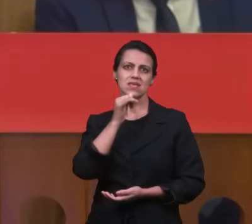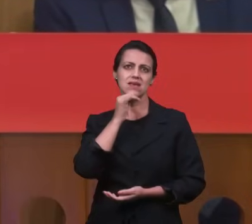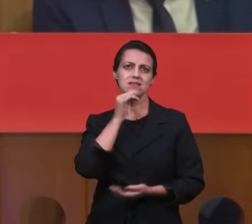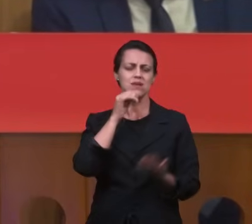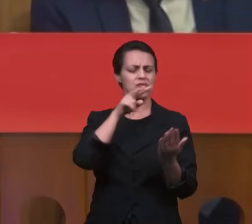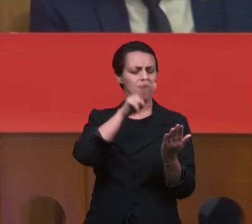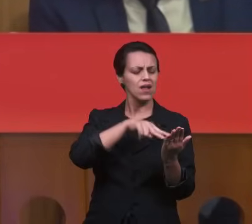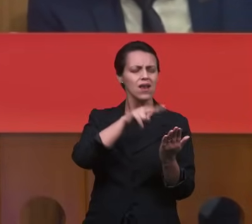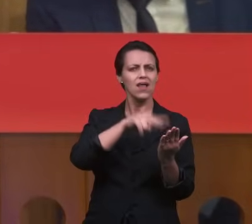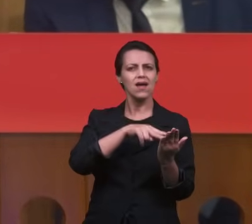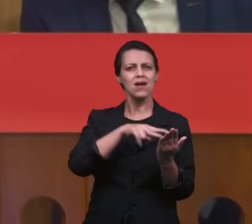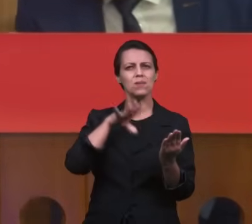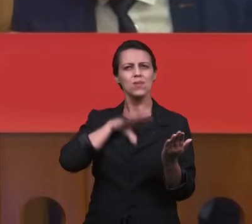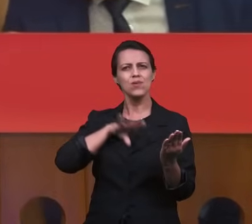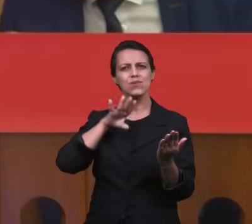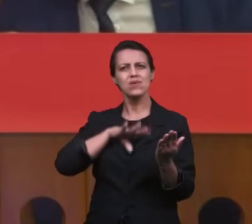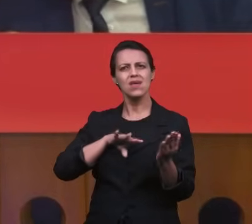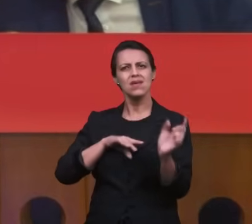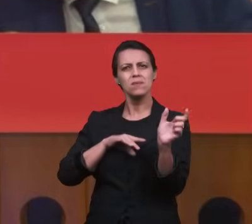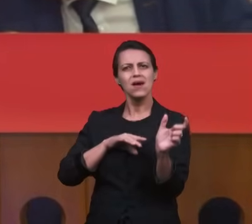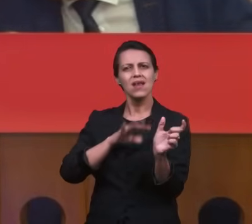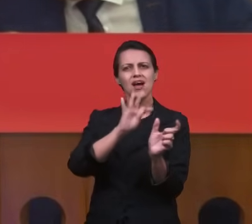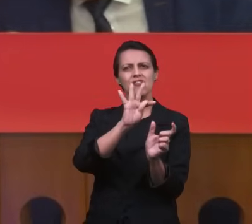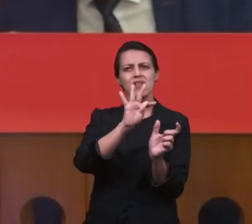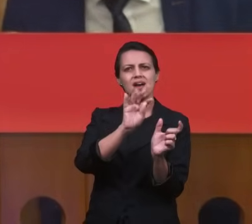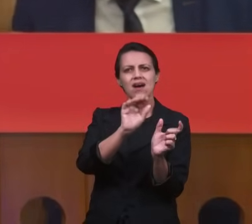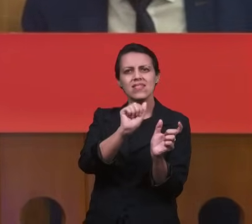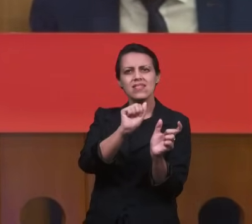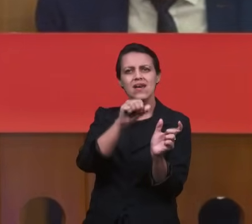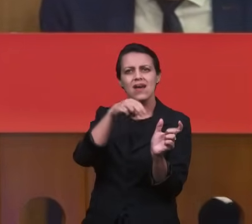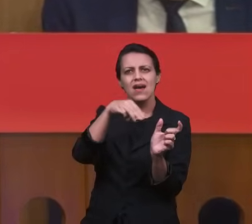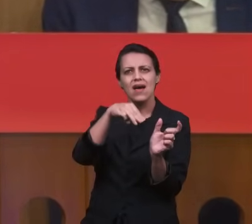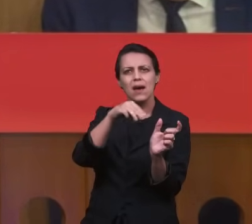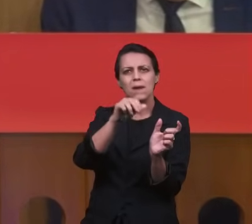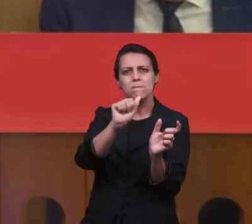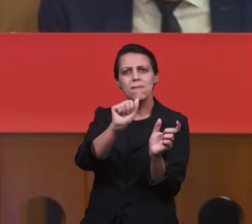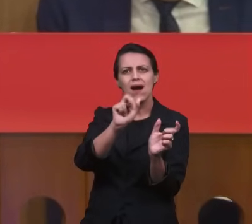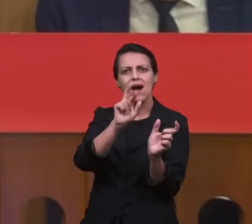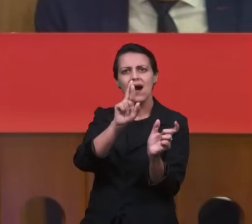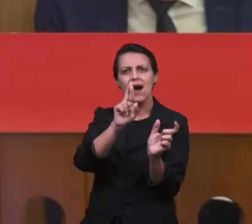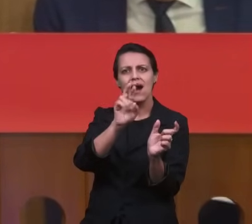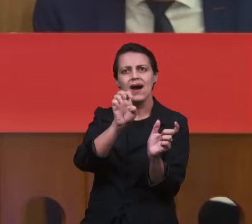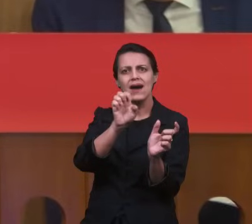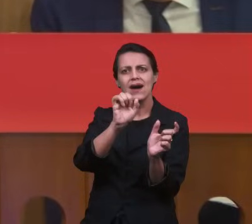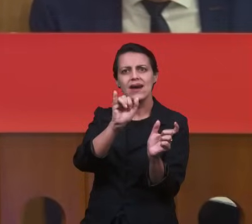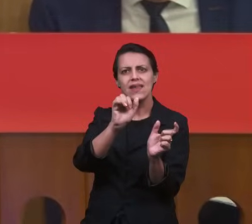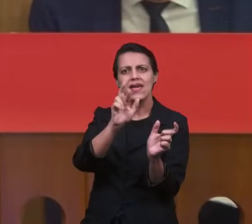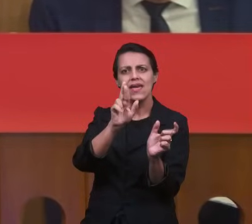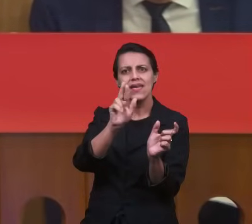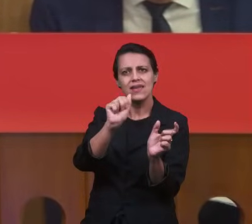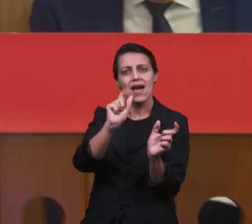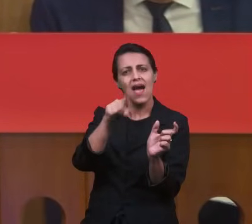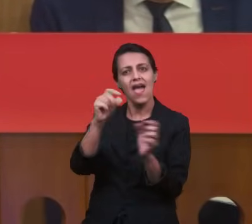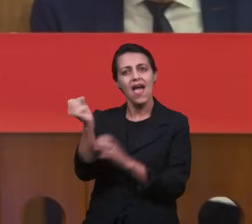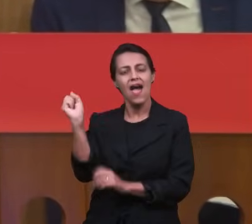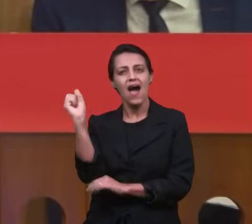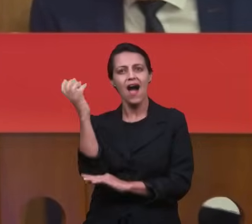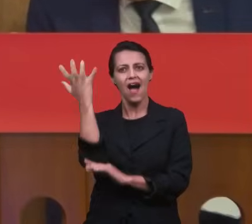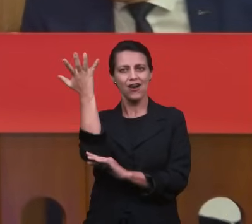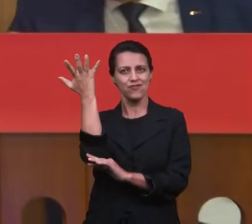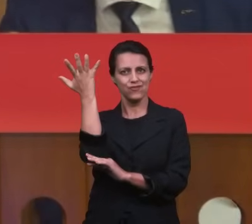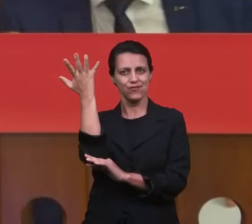vez de tamareira, você vai encontrar tamargueira. A tamareira está lá em cima.